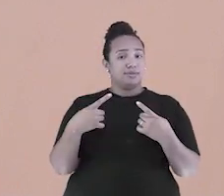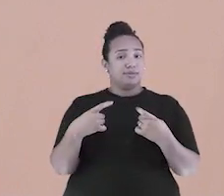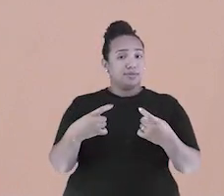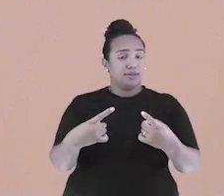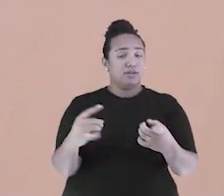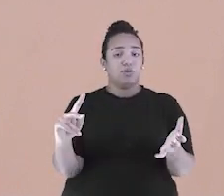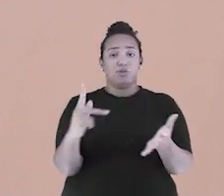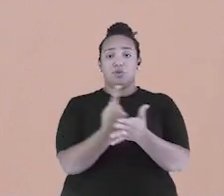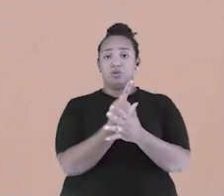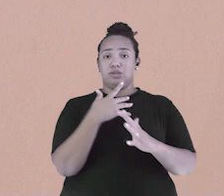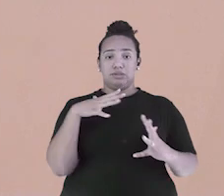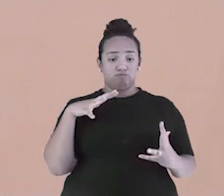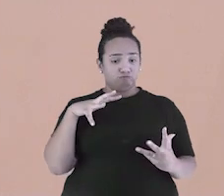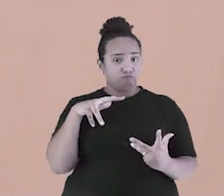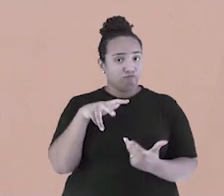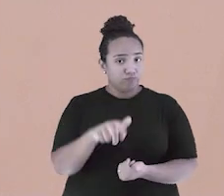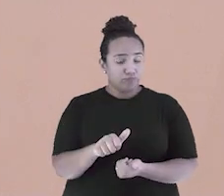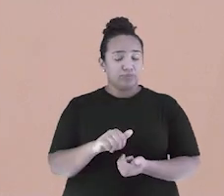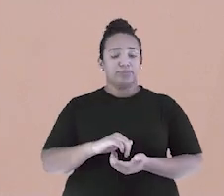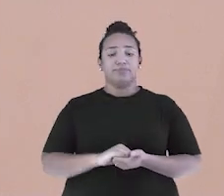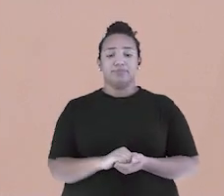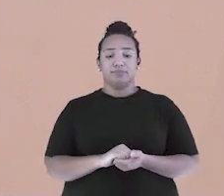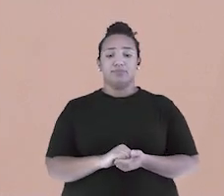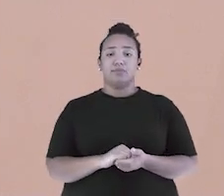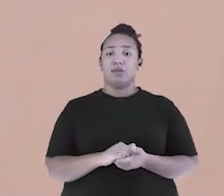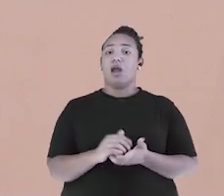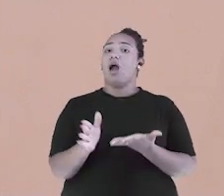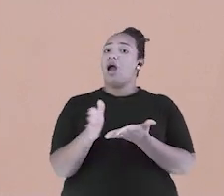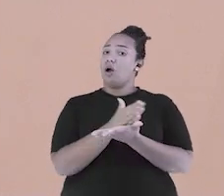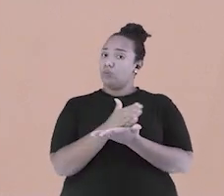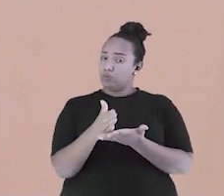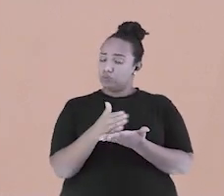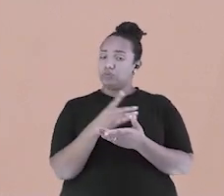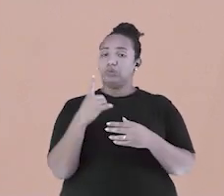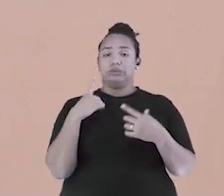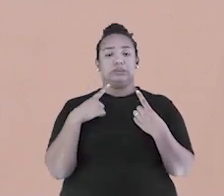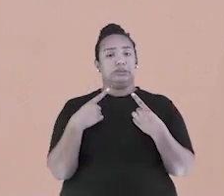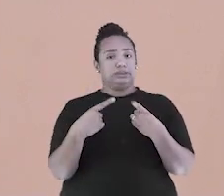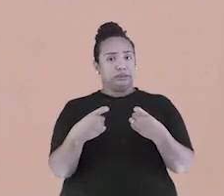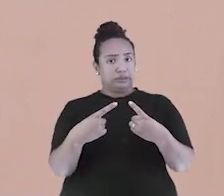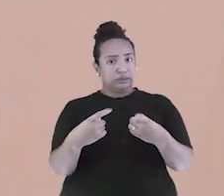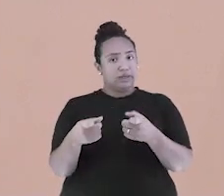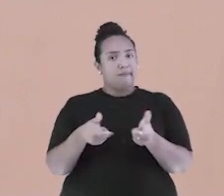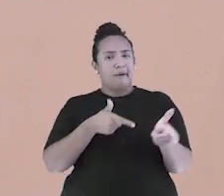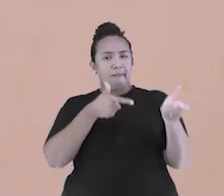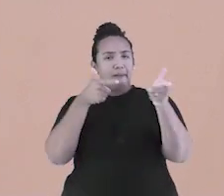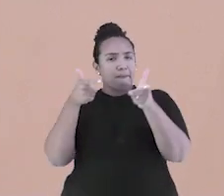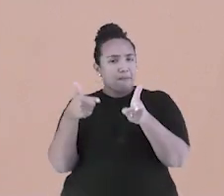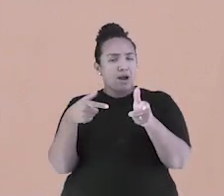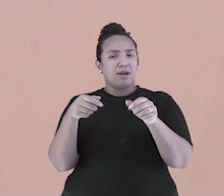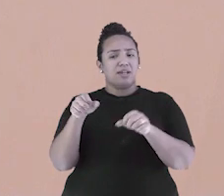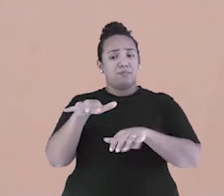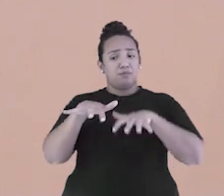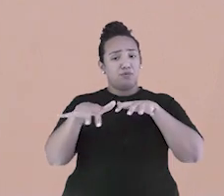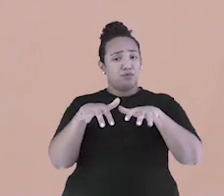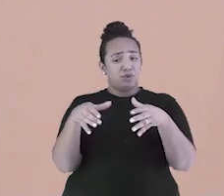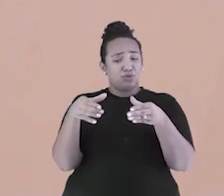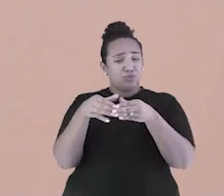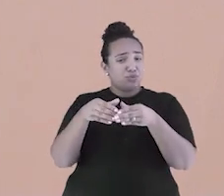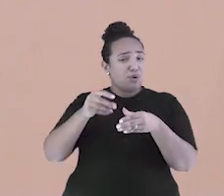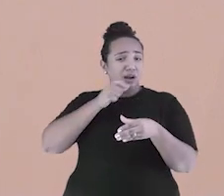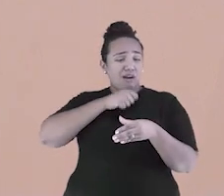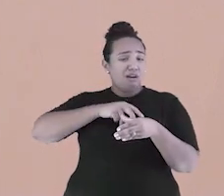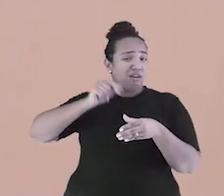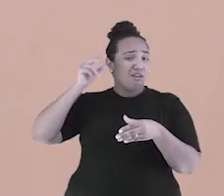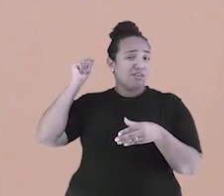pelo mundo. Muitos deles são conflitos armados e movimentos antigos de grupos nacionalistas que geram